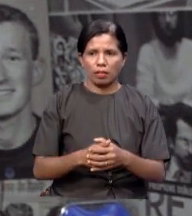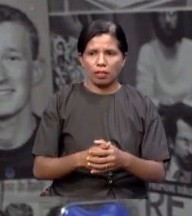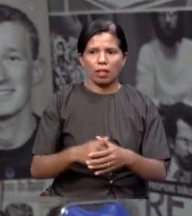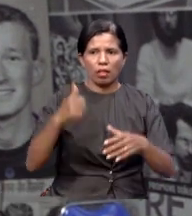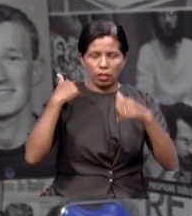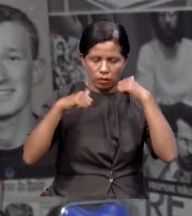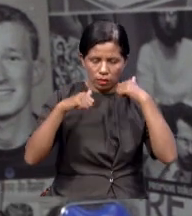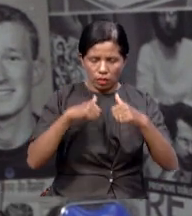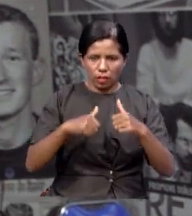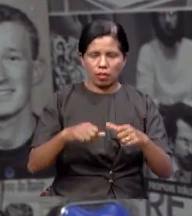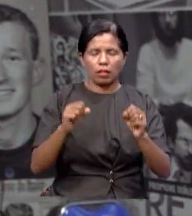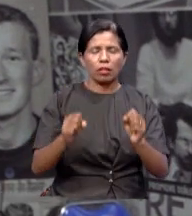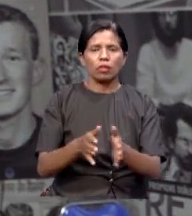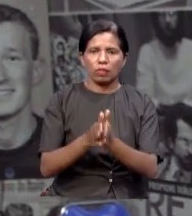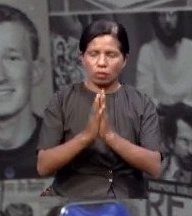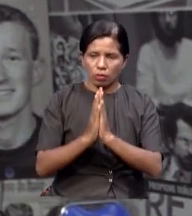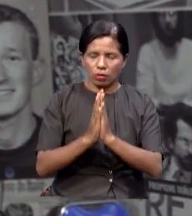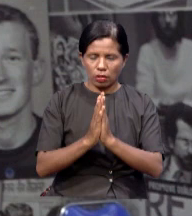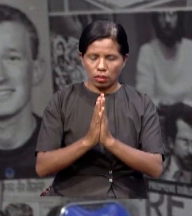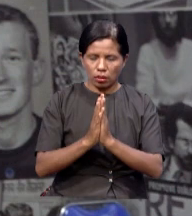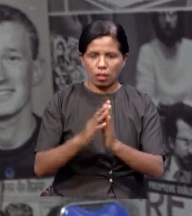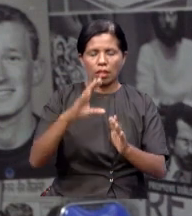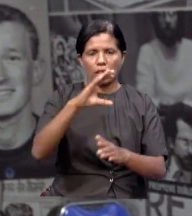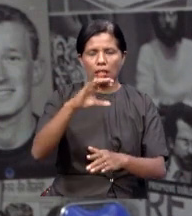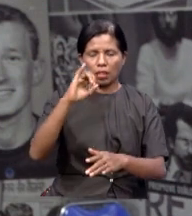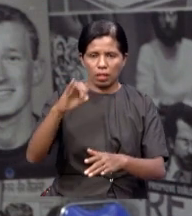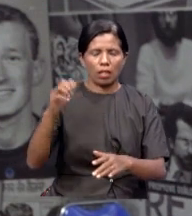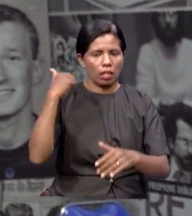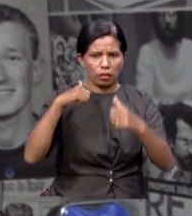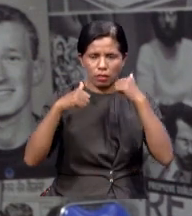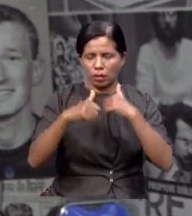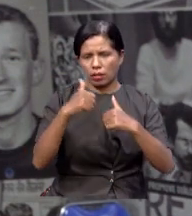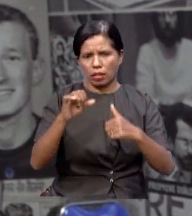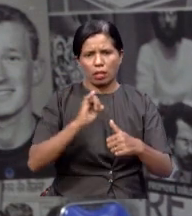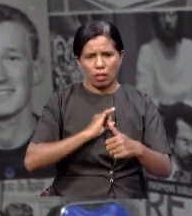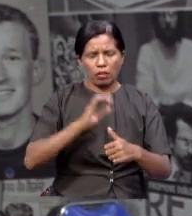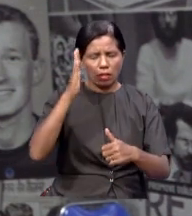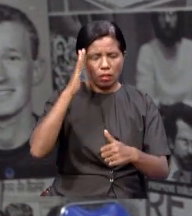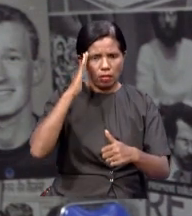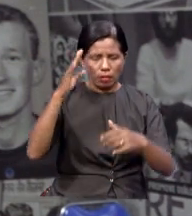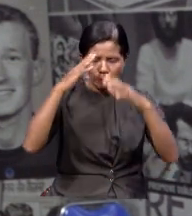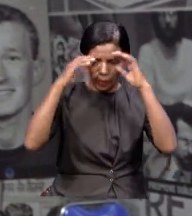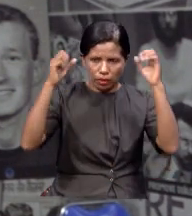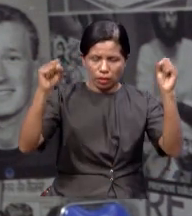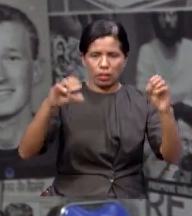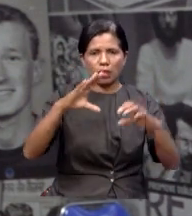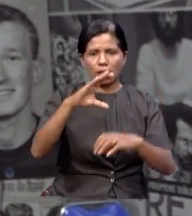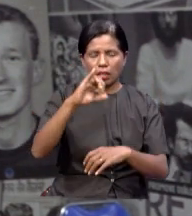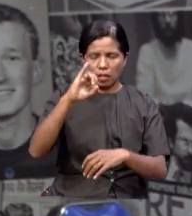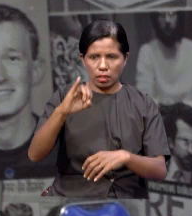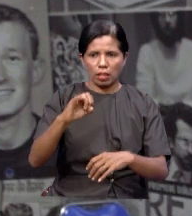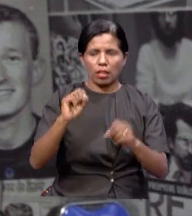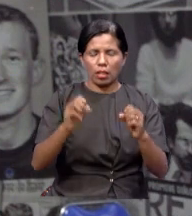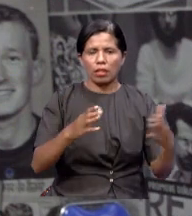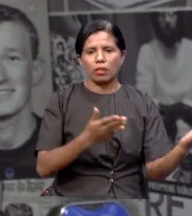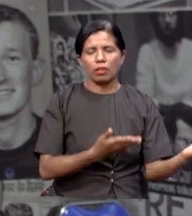para lembra que exige presença conselho de imprensa minha e atividade selo com nem capacidade presidente conselho de imprensa interino a tu